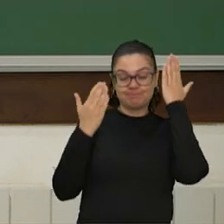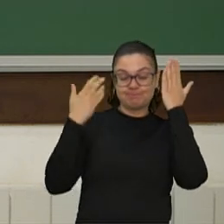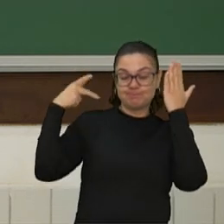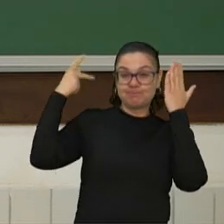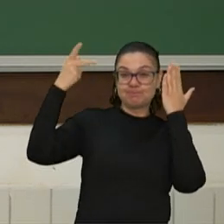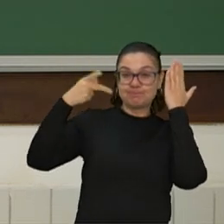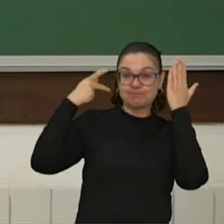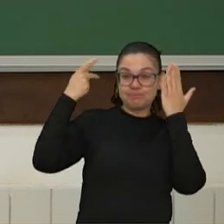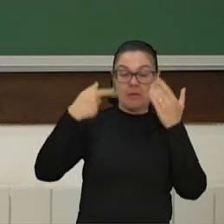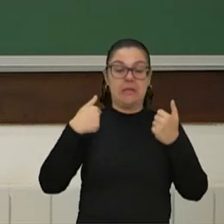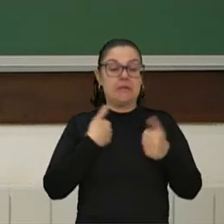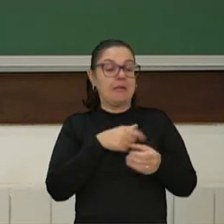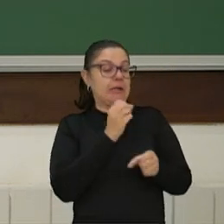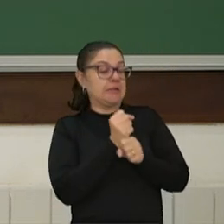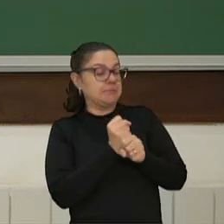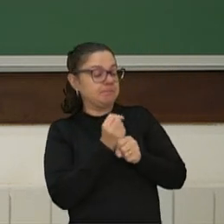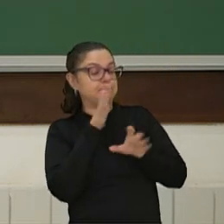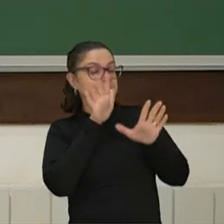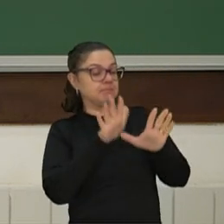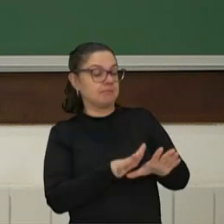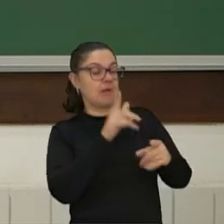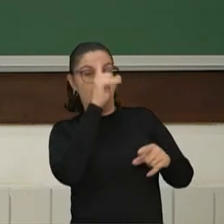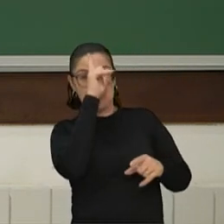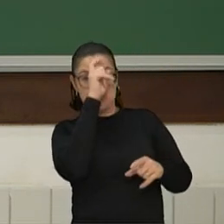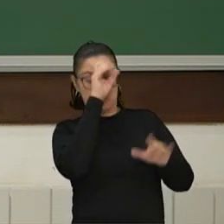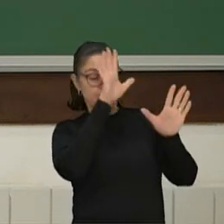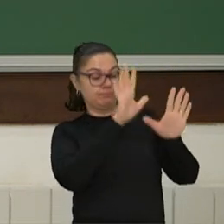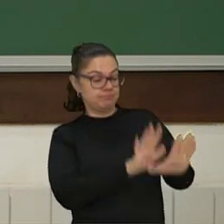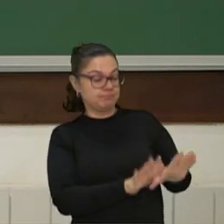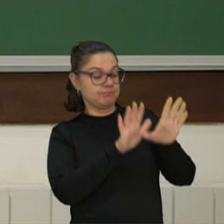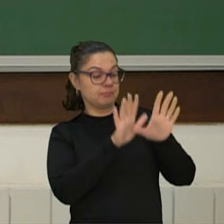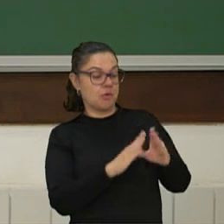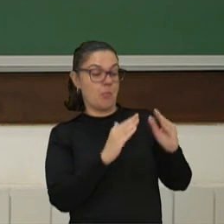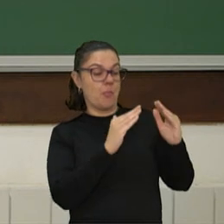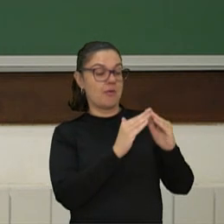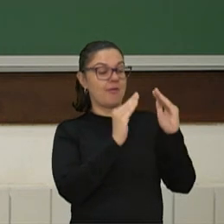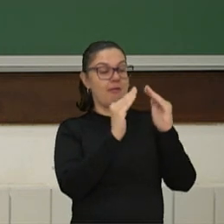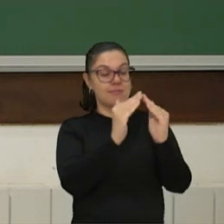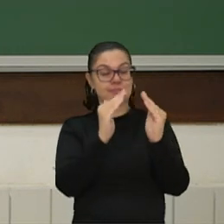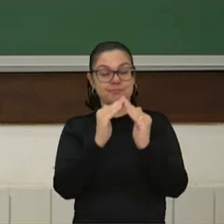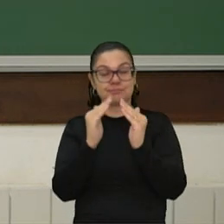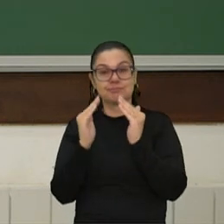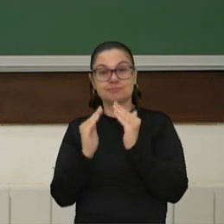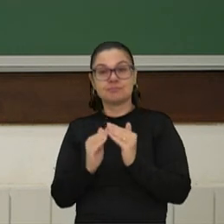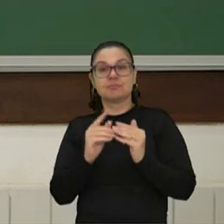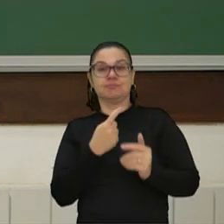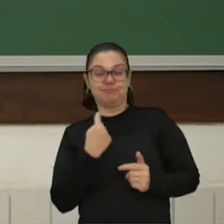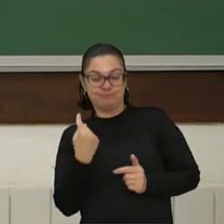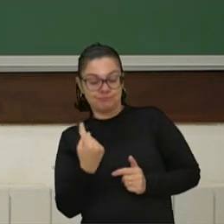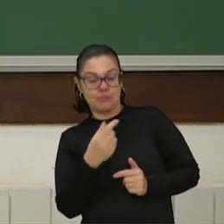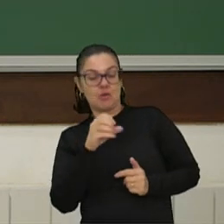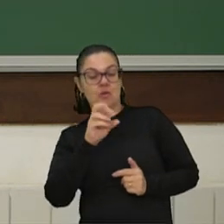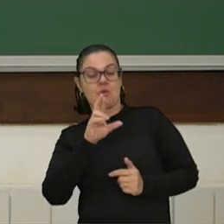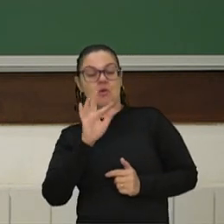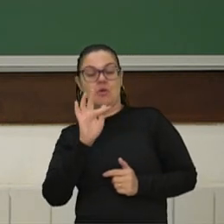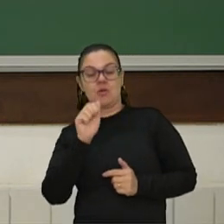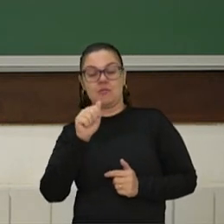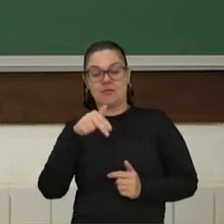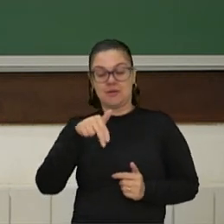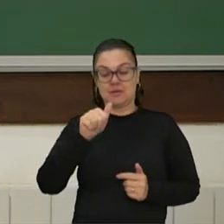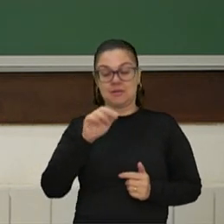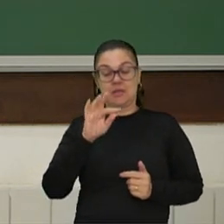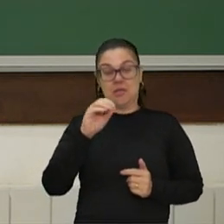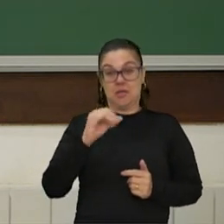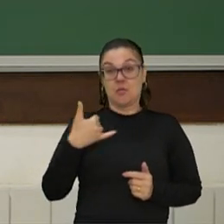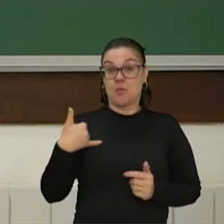muito tempo internada. Então, por isso, ela precisou ficar, né, morando de casa em casa, morando em orfanatos. E